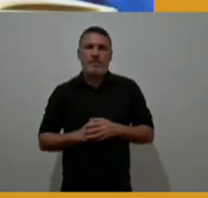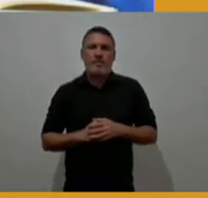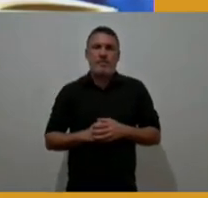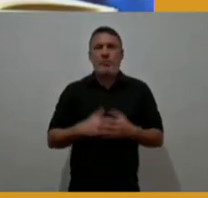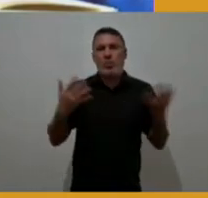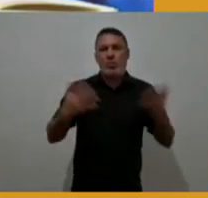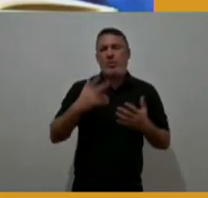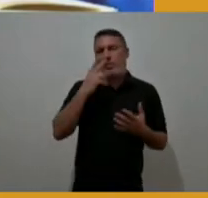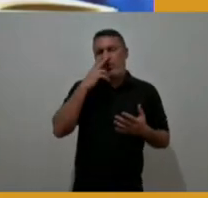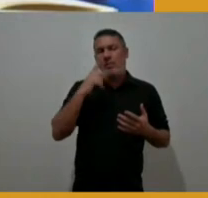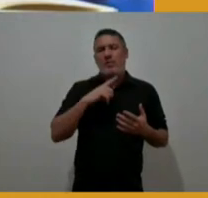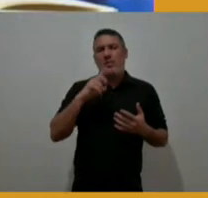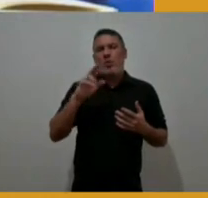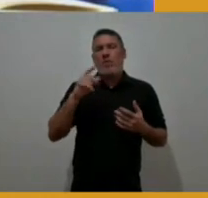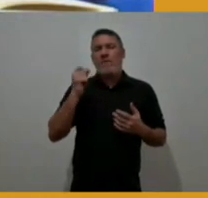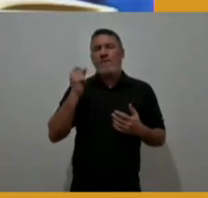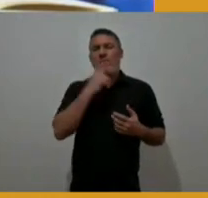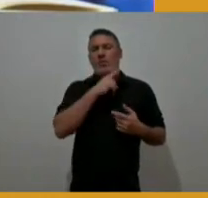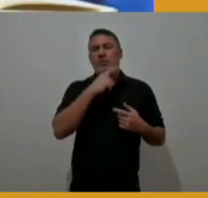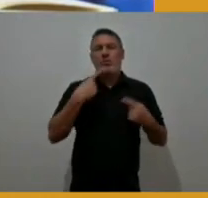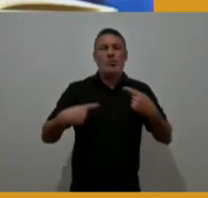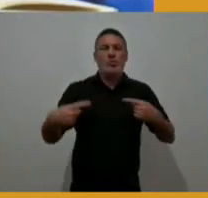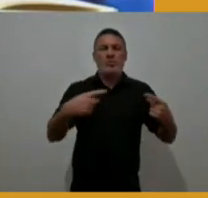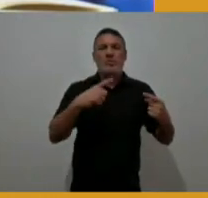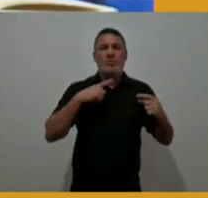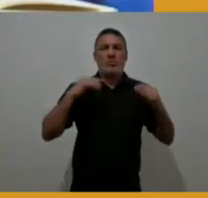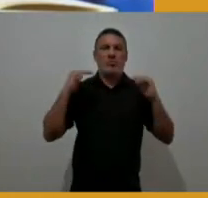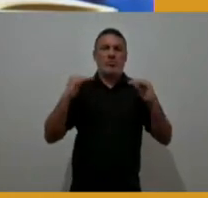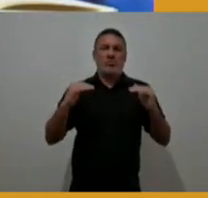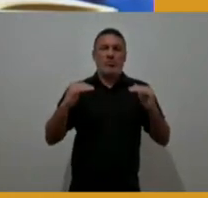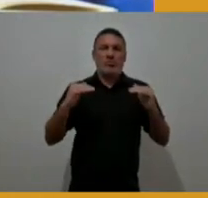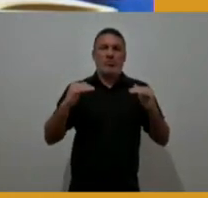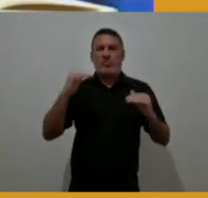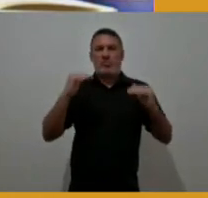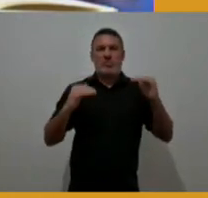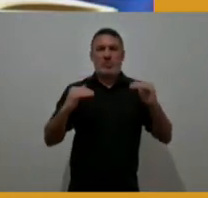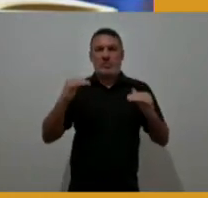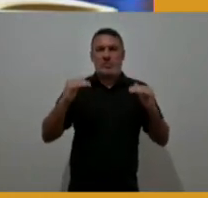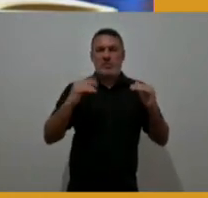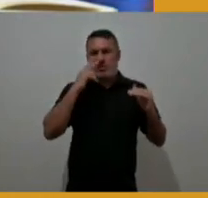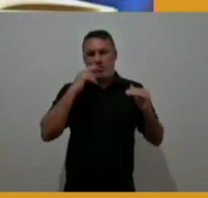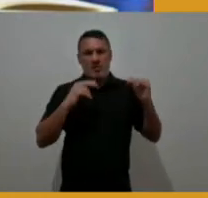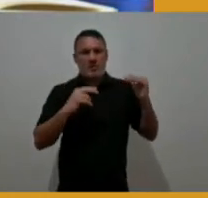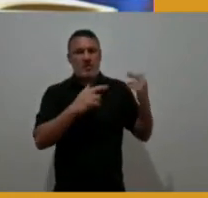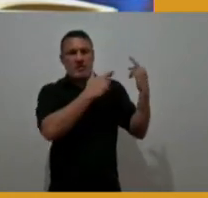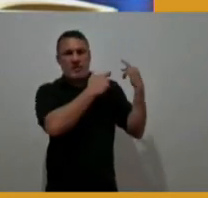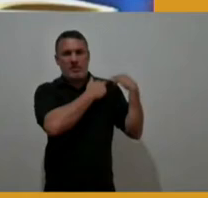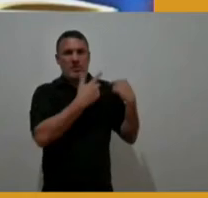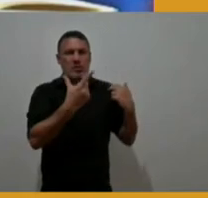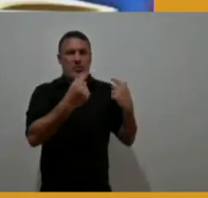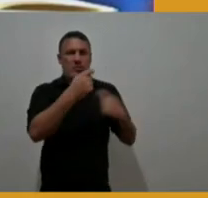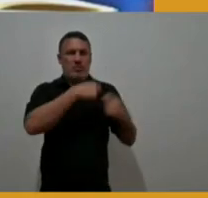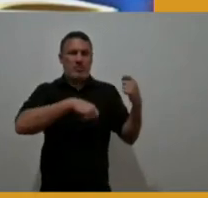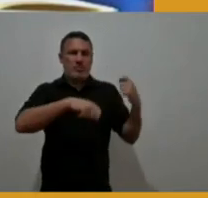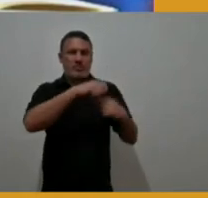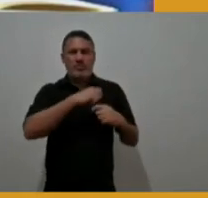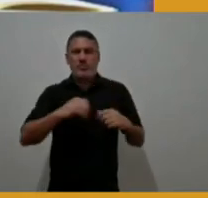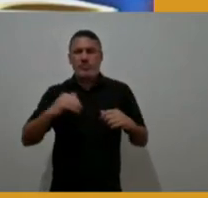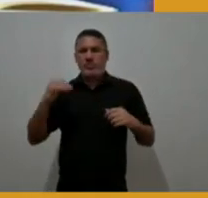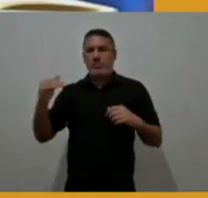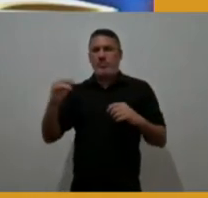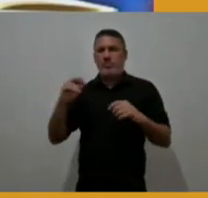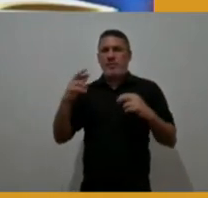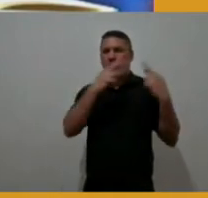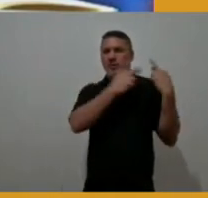uma discussão muito forte entre dois índices, a responsabilidade fiscal de um lado e a responsabilidade social de